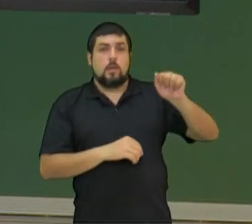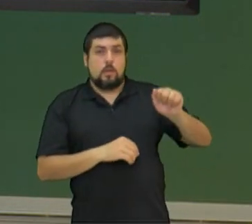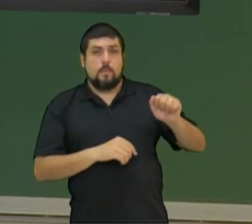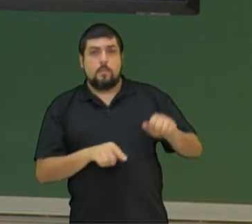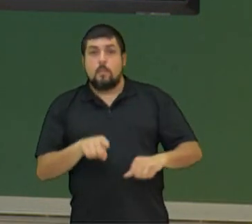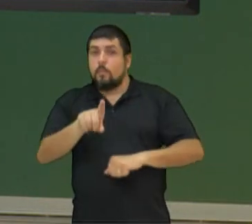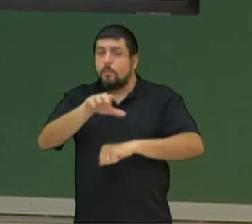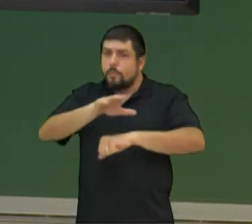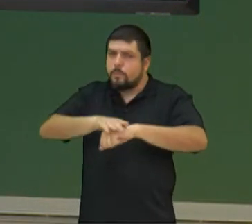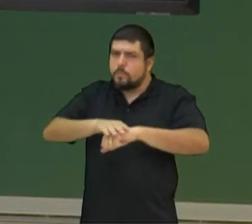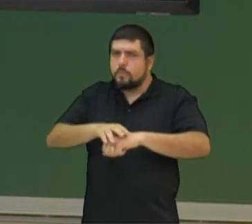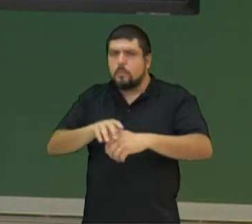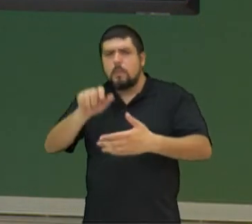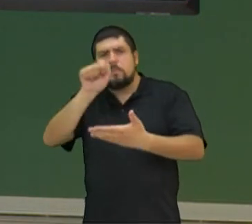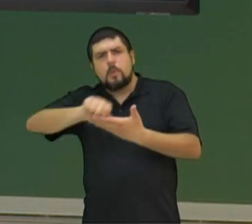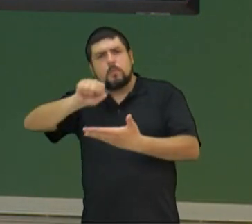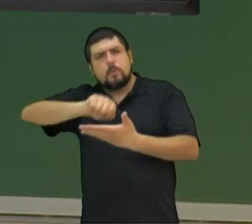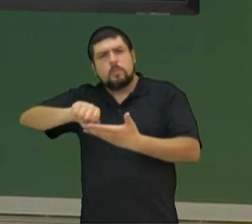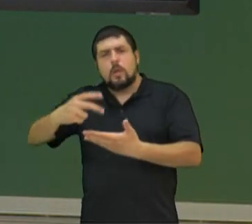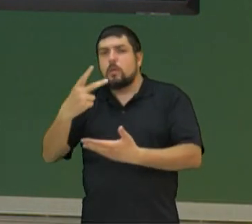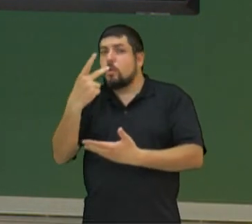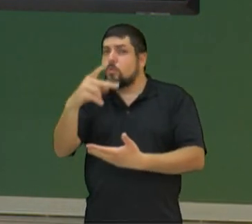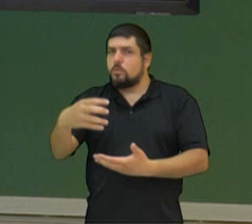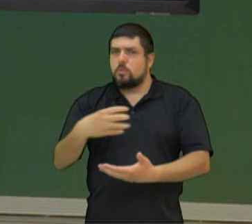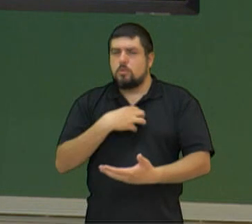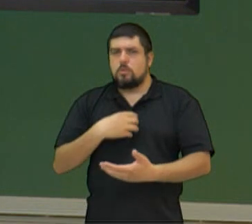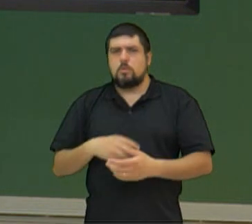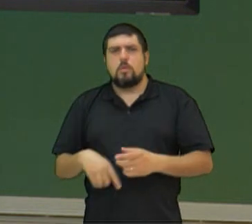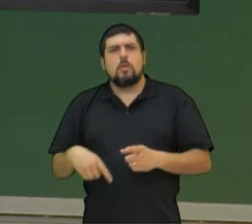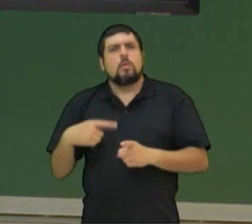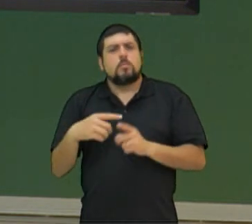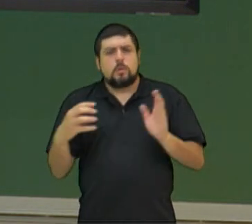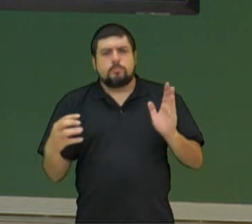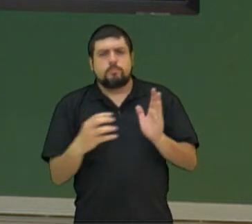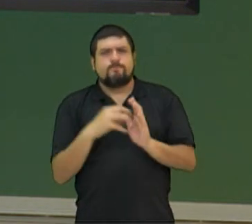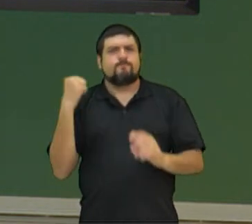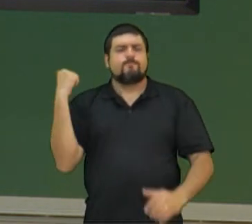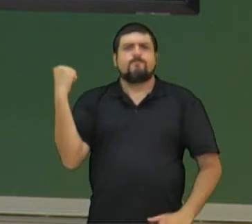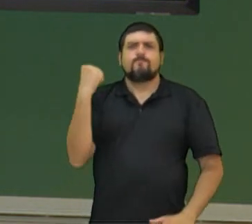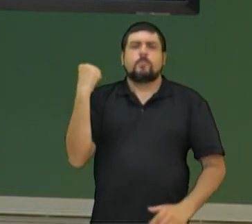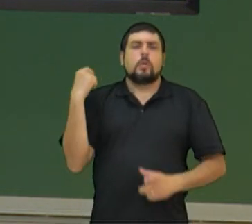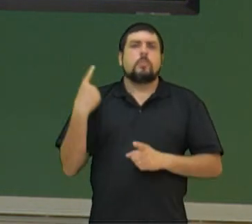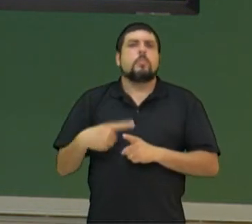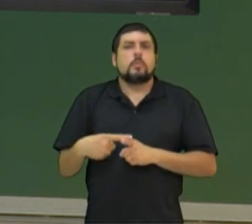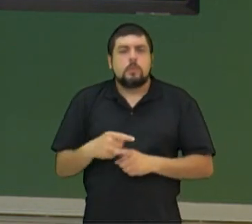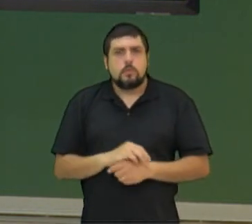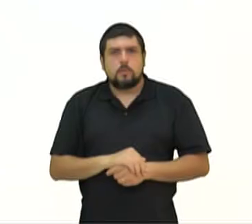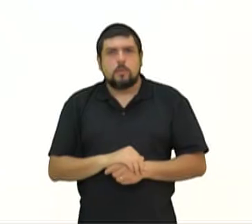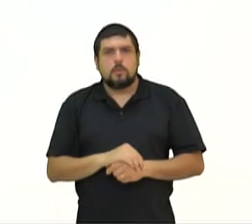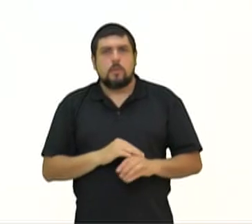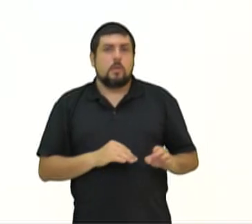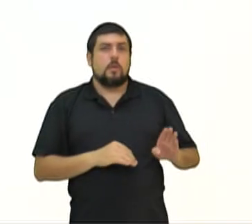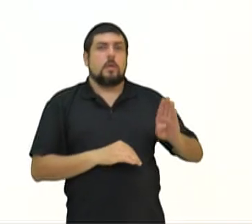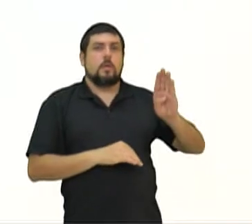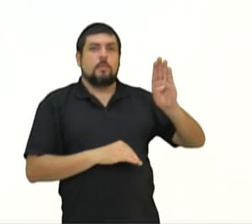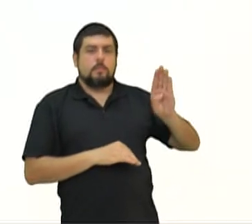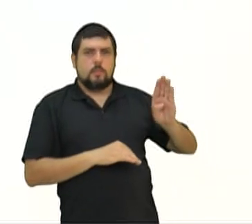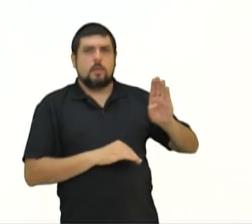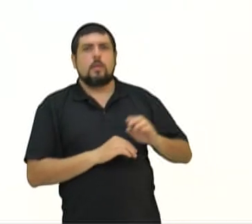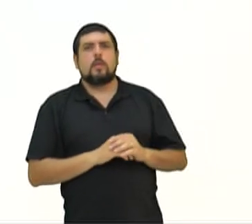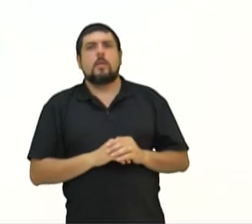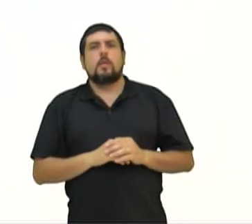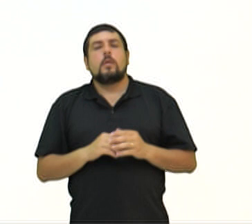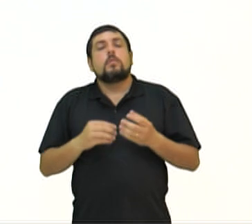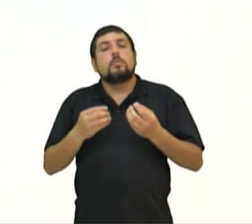suas palavras por que essa doença é uma doença grave. E na letra B, que medidas